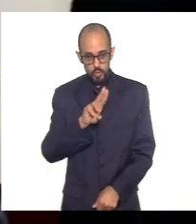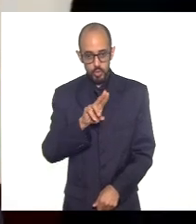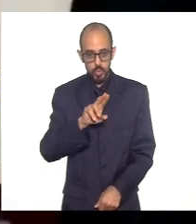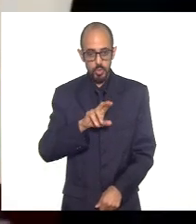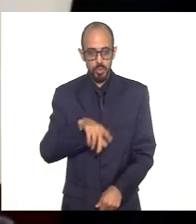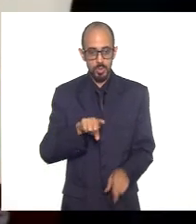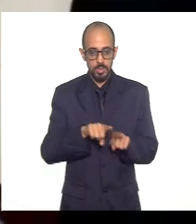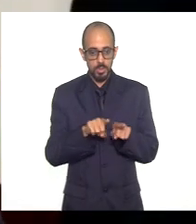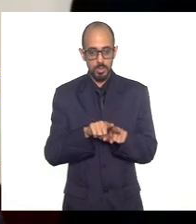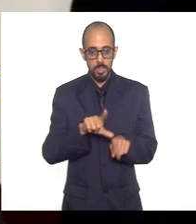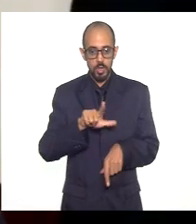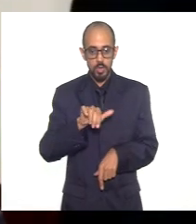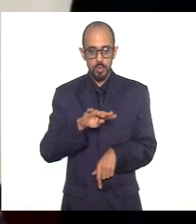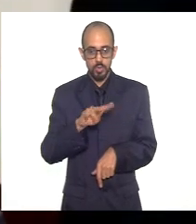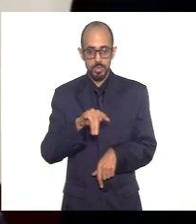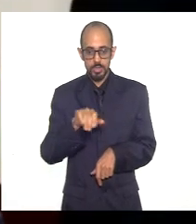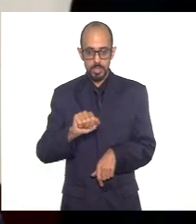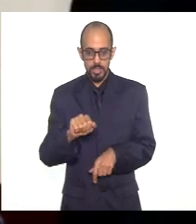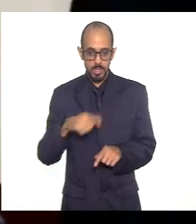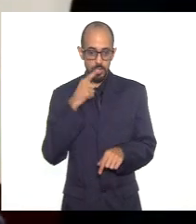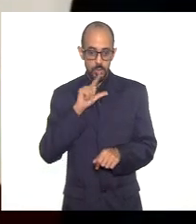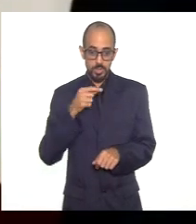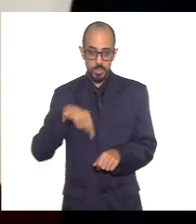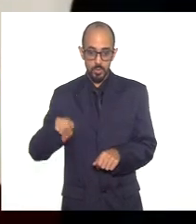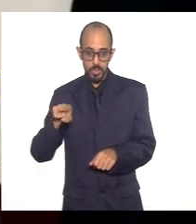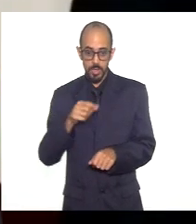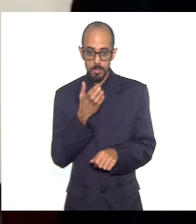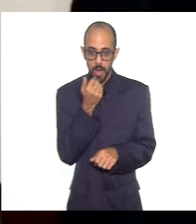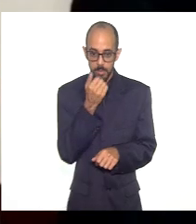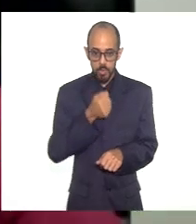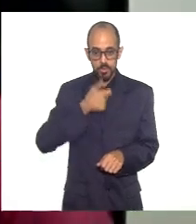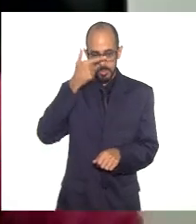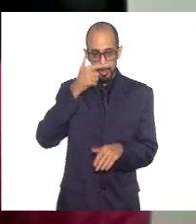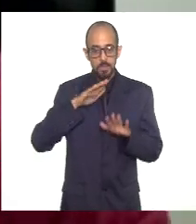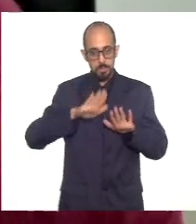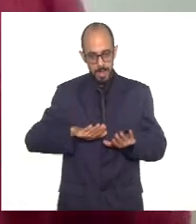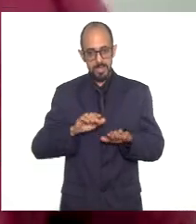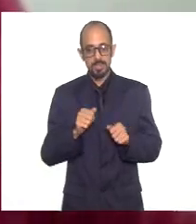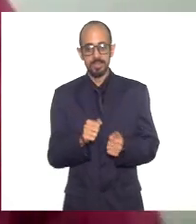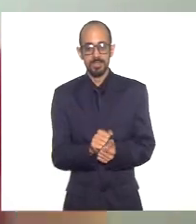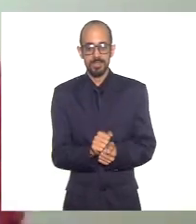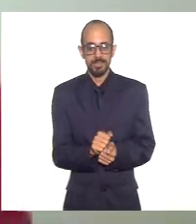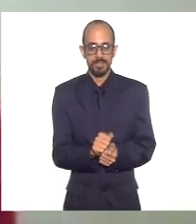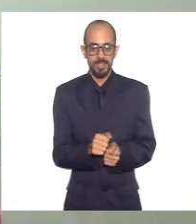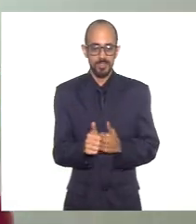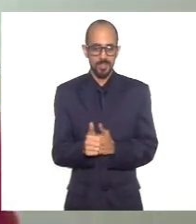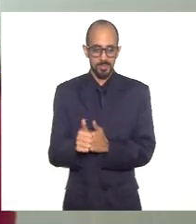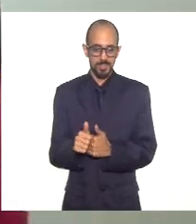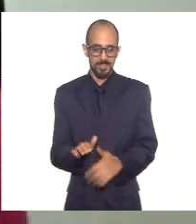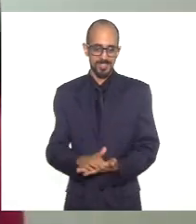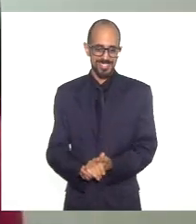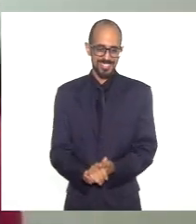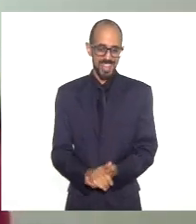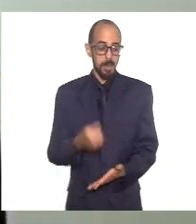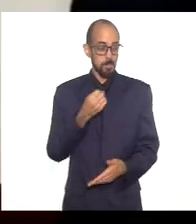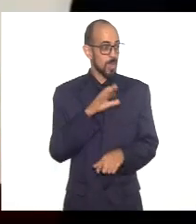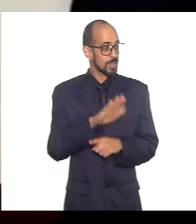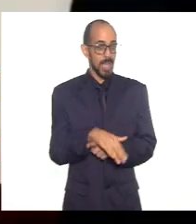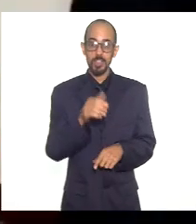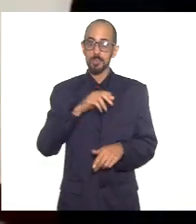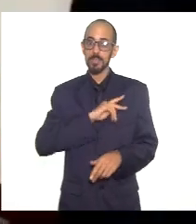pôde comparecer ao almoço, mas ela está nos acompanhando. Boa tarde, presidente. Vou colocar agora batom.